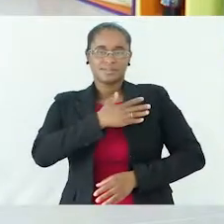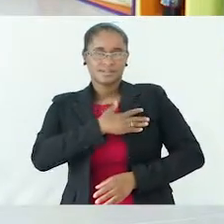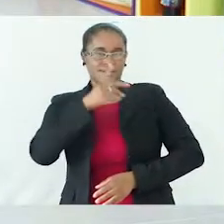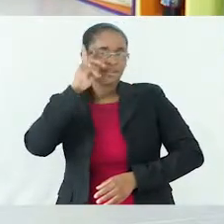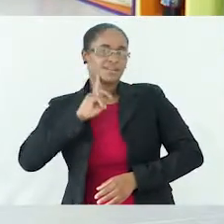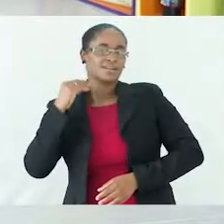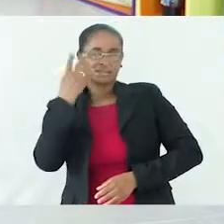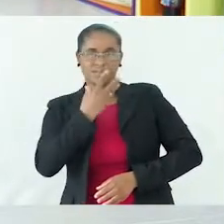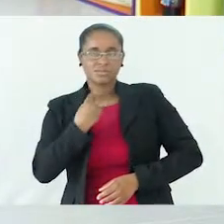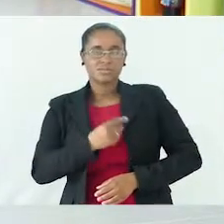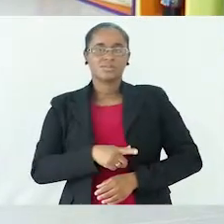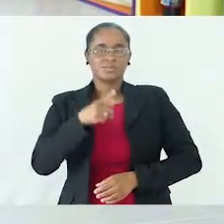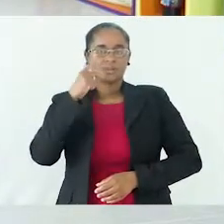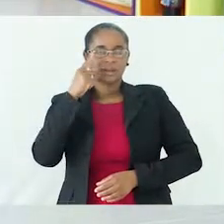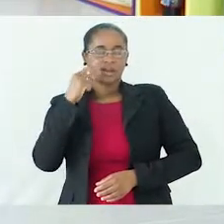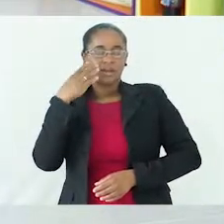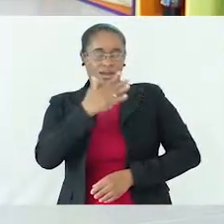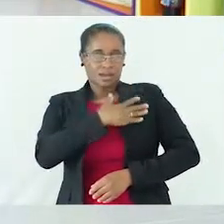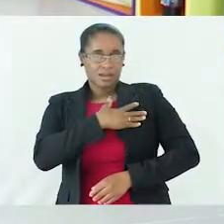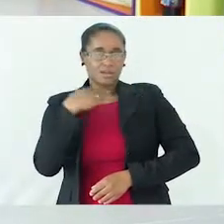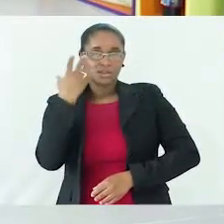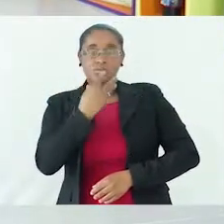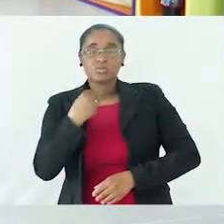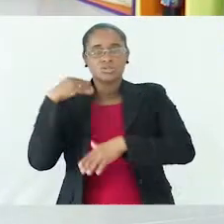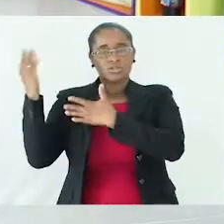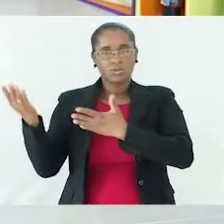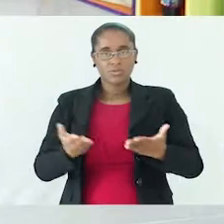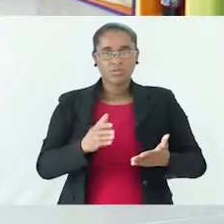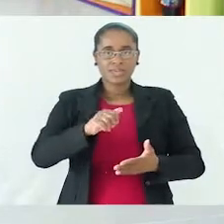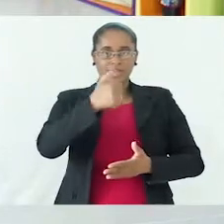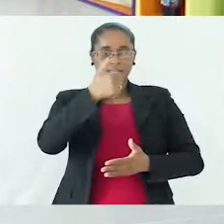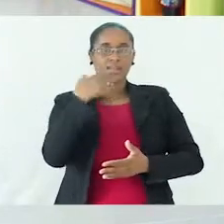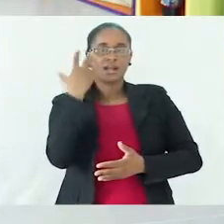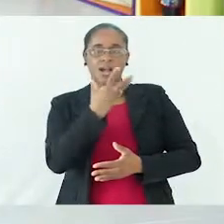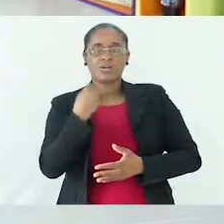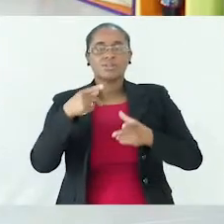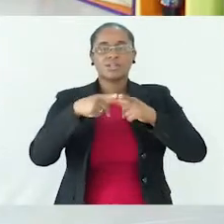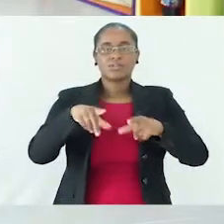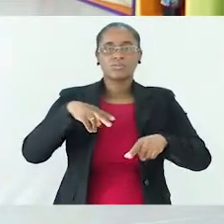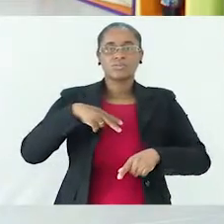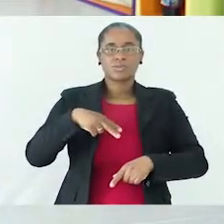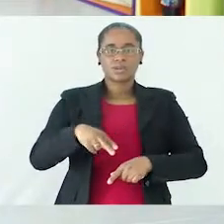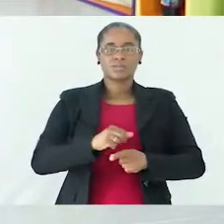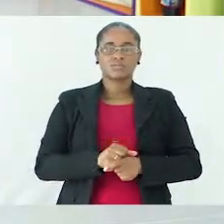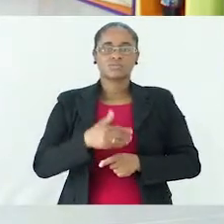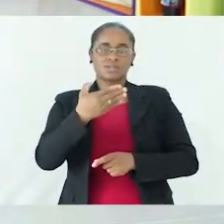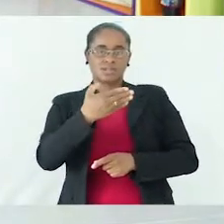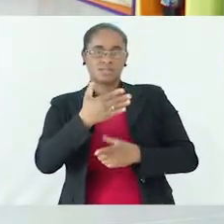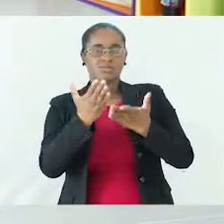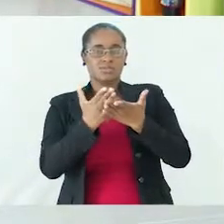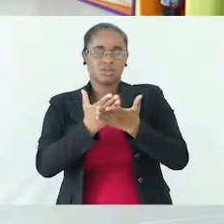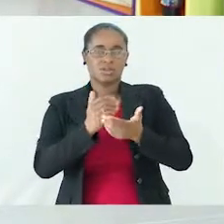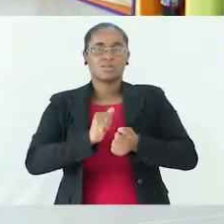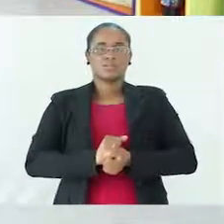Caras e caros alunos, sejam bem-vindos à quinta aula de língua portuguesa do 7º ano